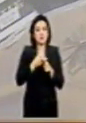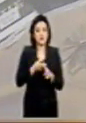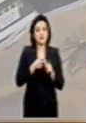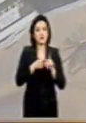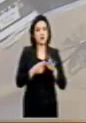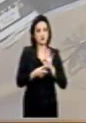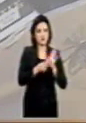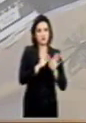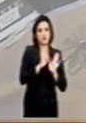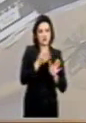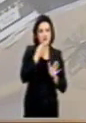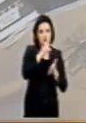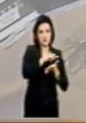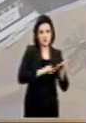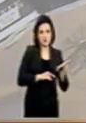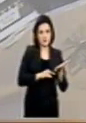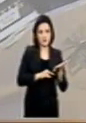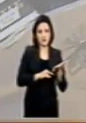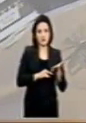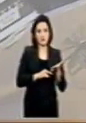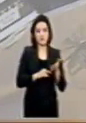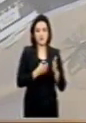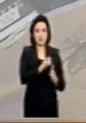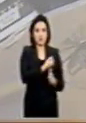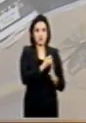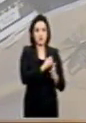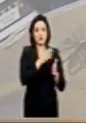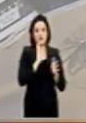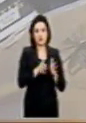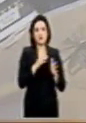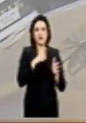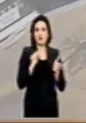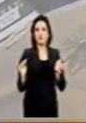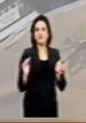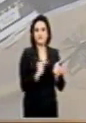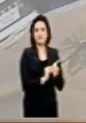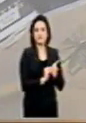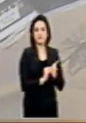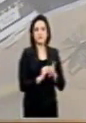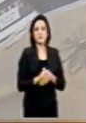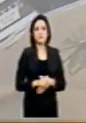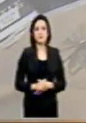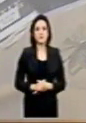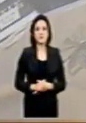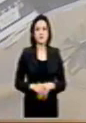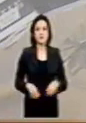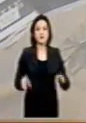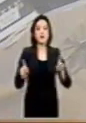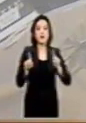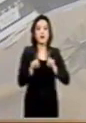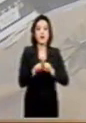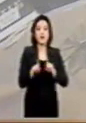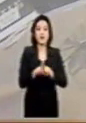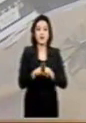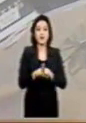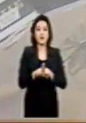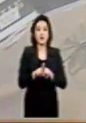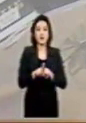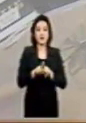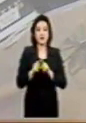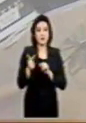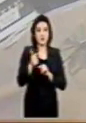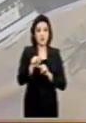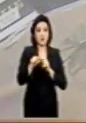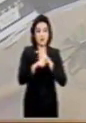menciono, do número respectivo do Departamento da Polícia Federal e procedimentos conexos, bem como